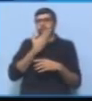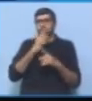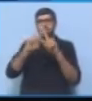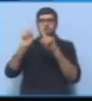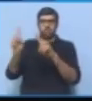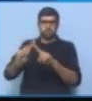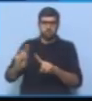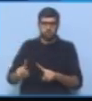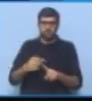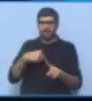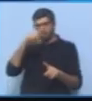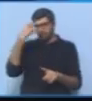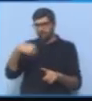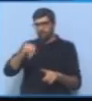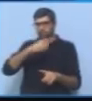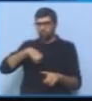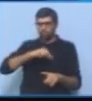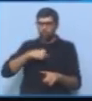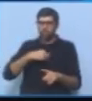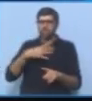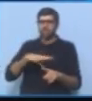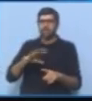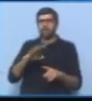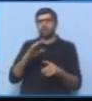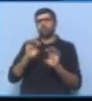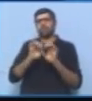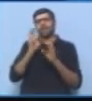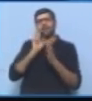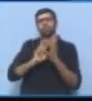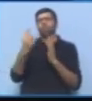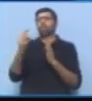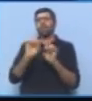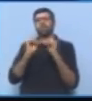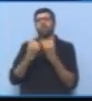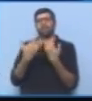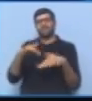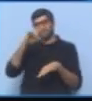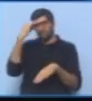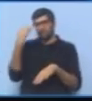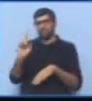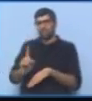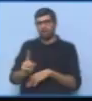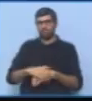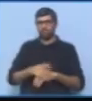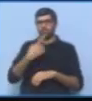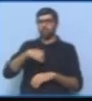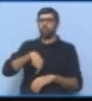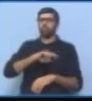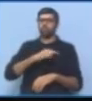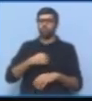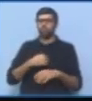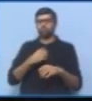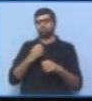muito difícil. Nós queremos sempre ter uma leitura unívoca da sociedade, eu diria que é muito difícil. Nós estamos num tempo, de algum modo,